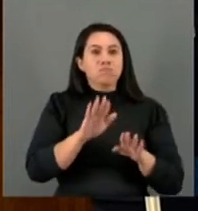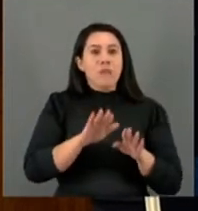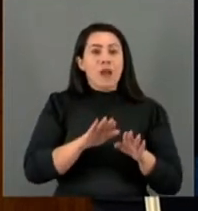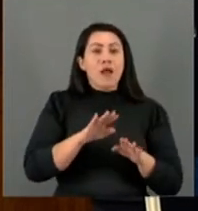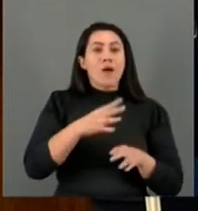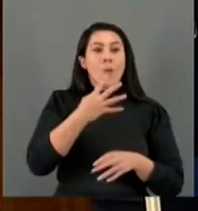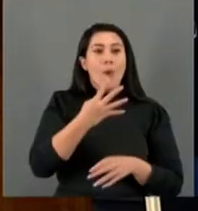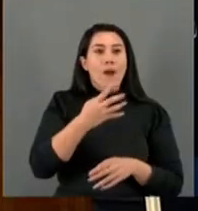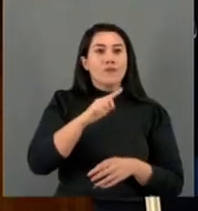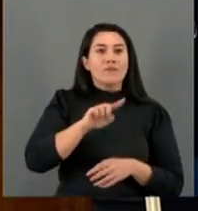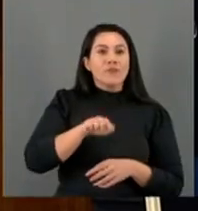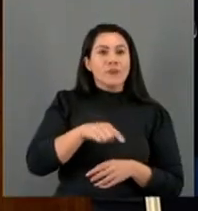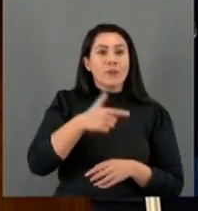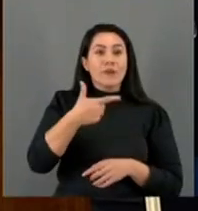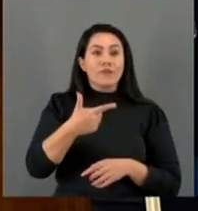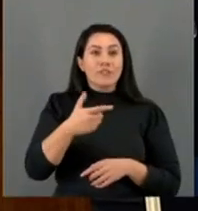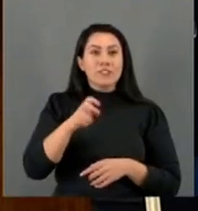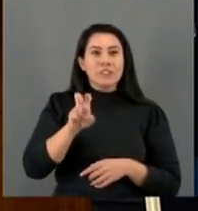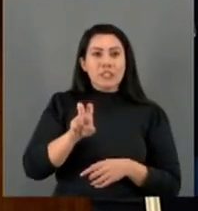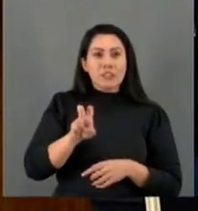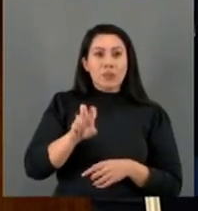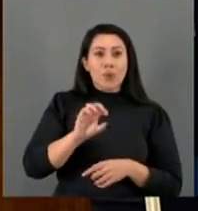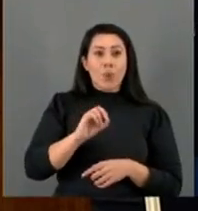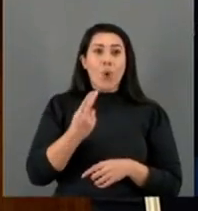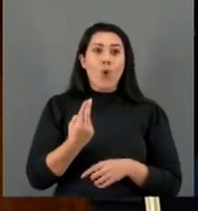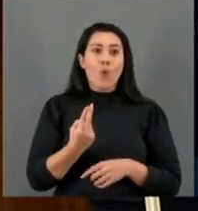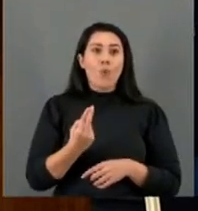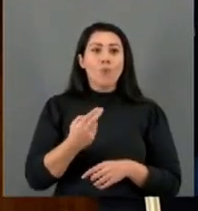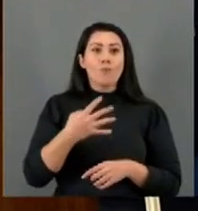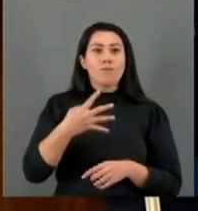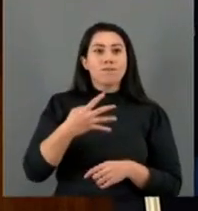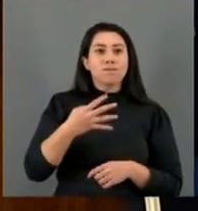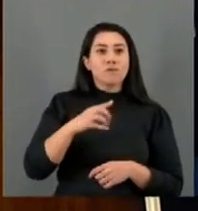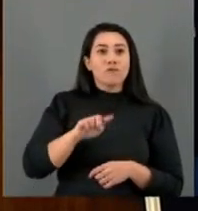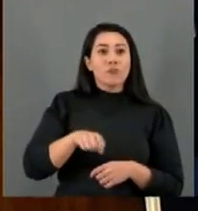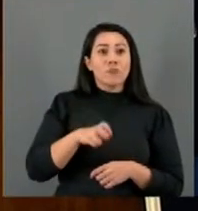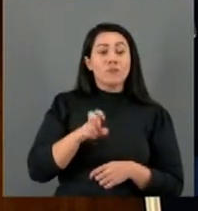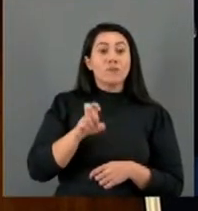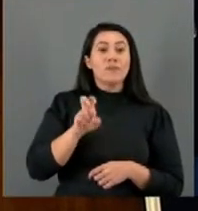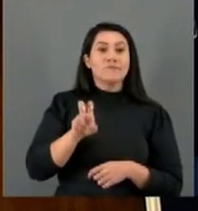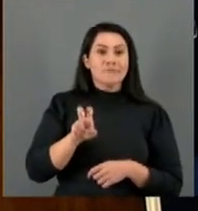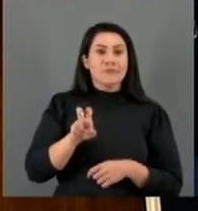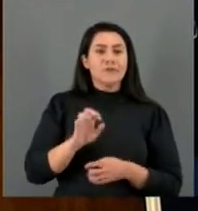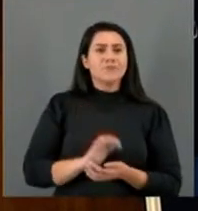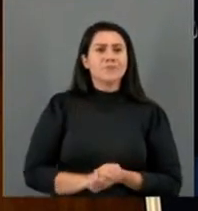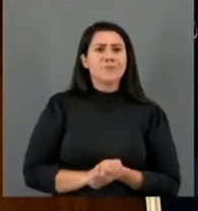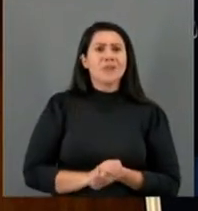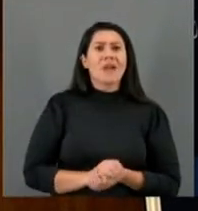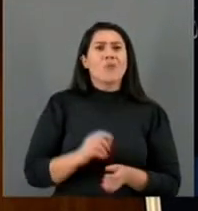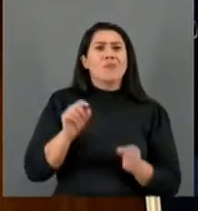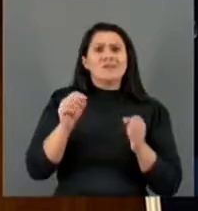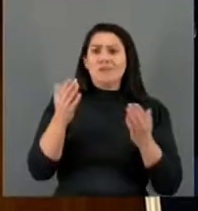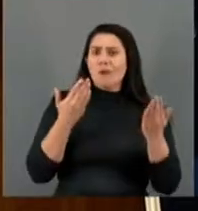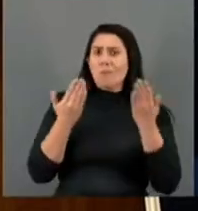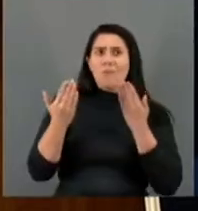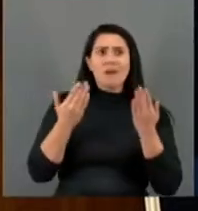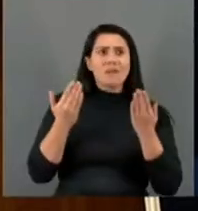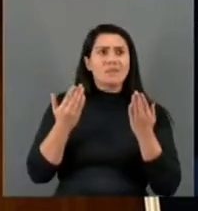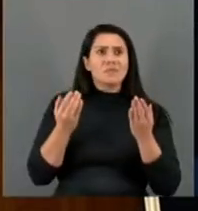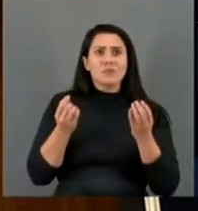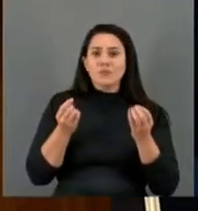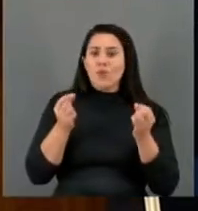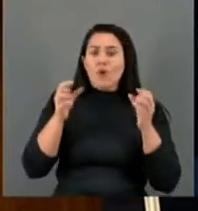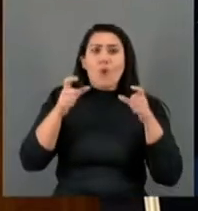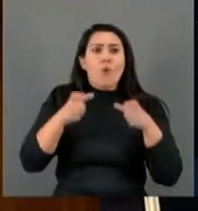O que é que está errado aqui? Onde é que o Brasil se situa nisso? Vou repetir os números.